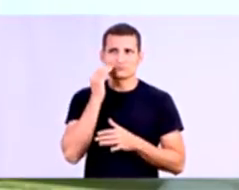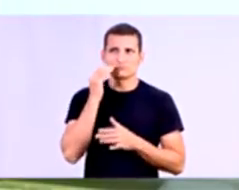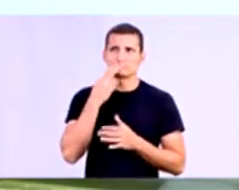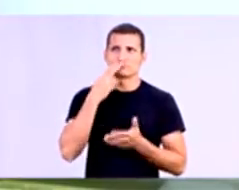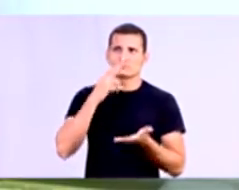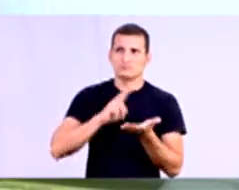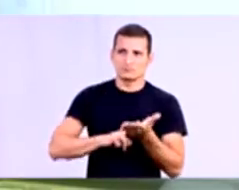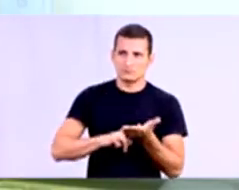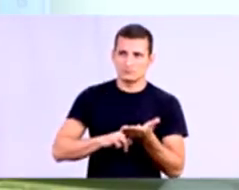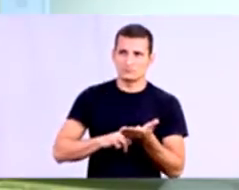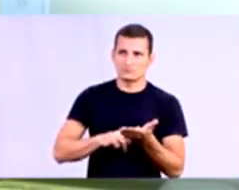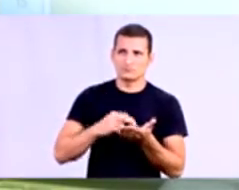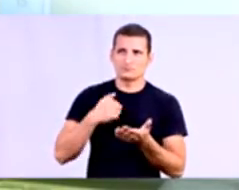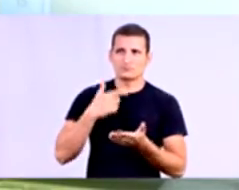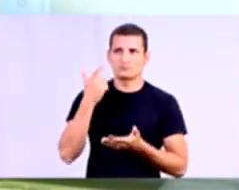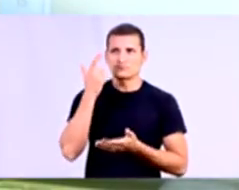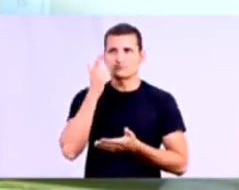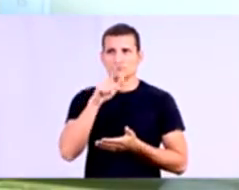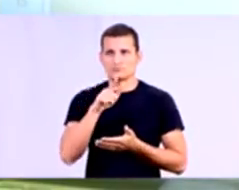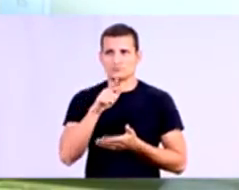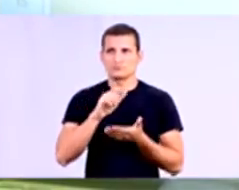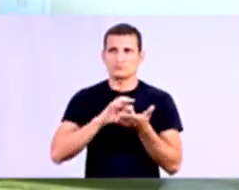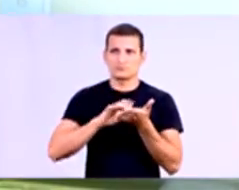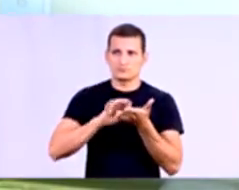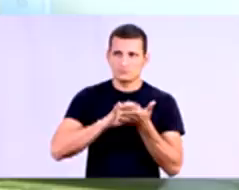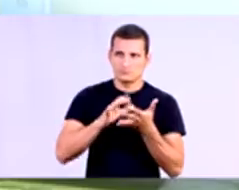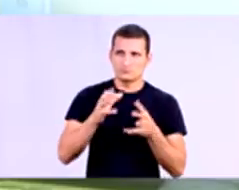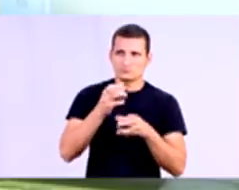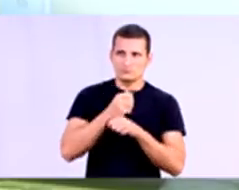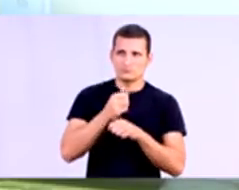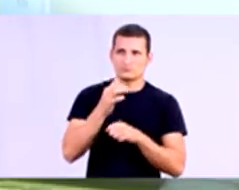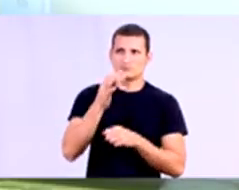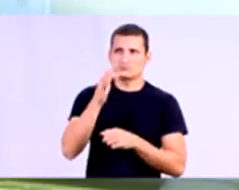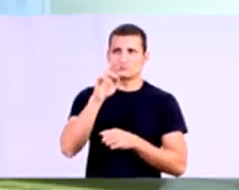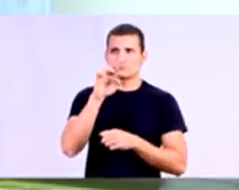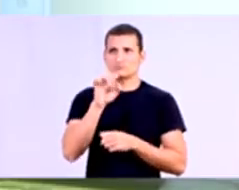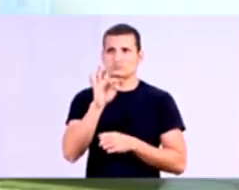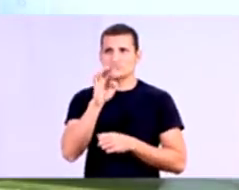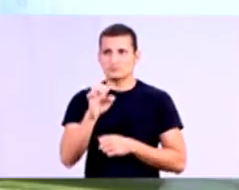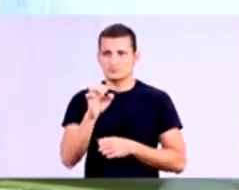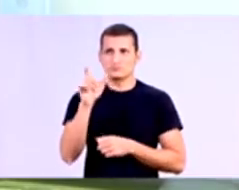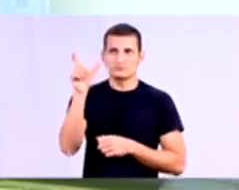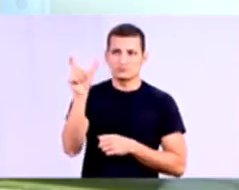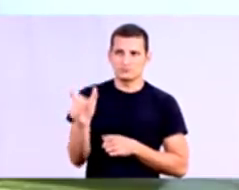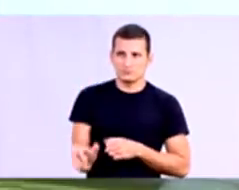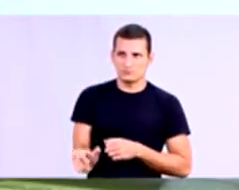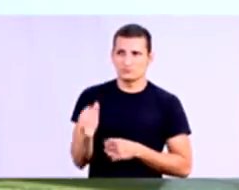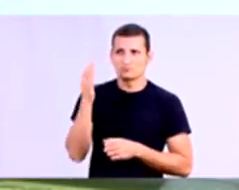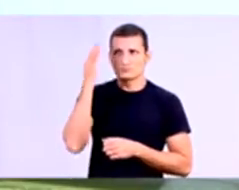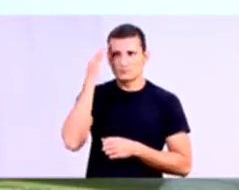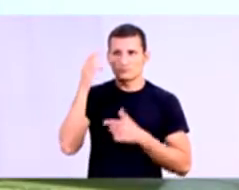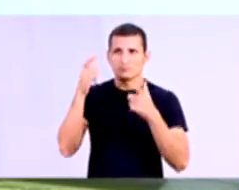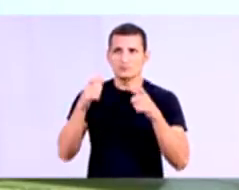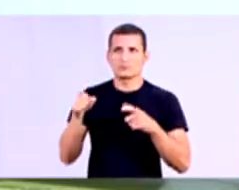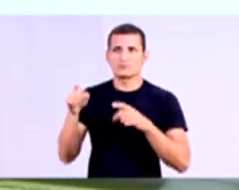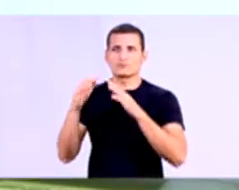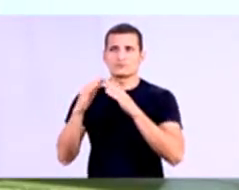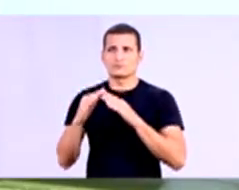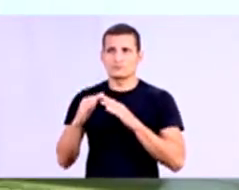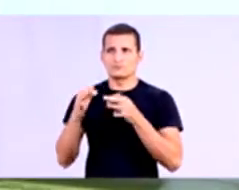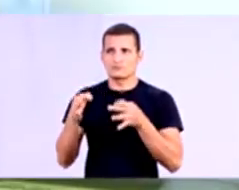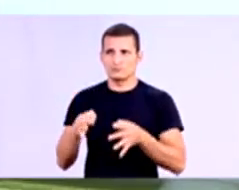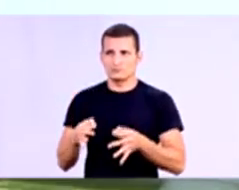correios, para eu conseguir calcular o frete, do cliente, para eu conseguir saber onde é a localização